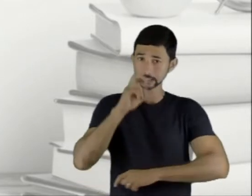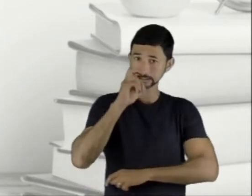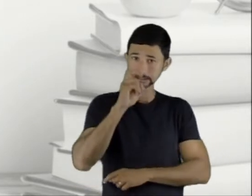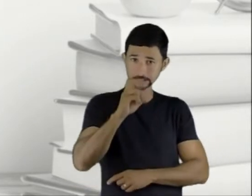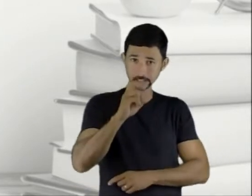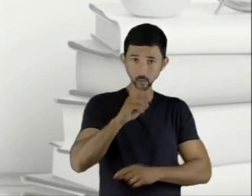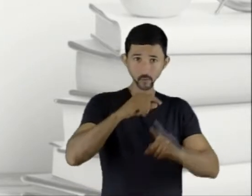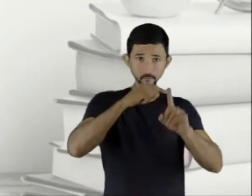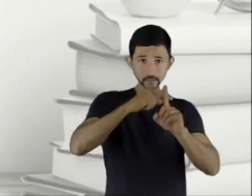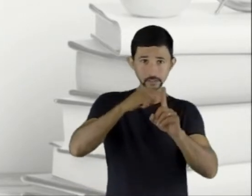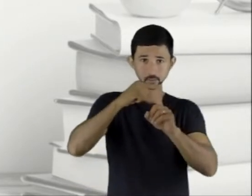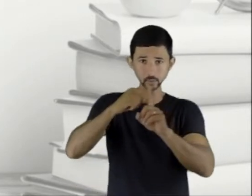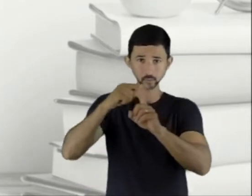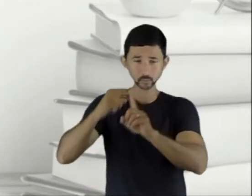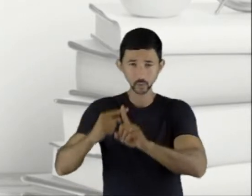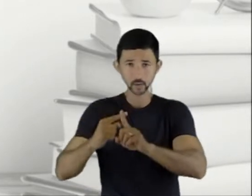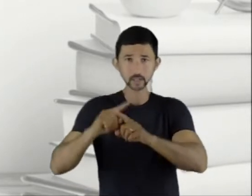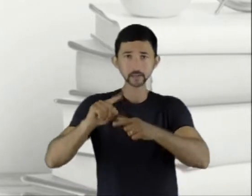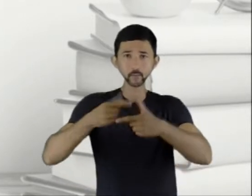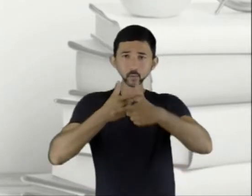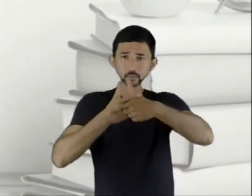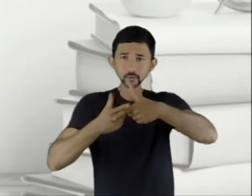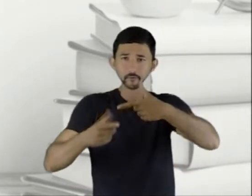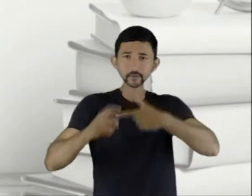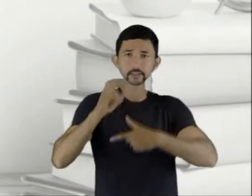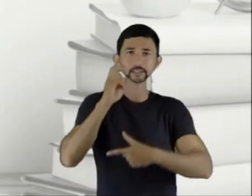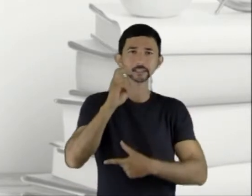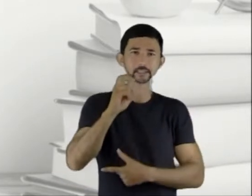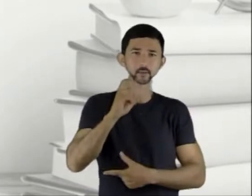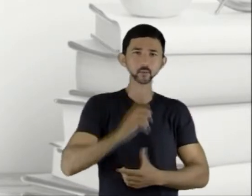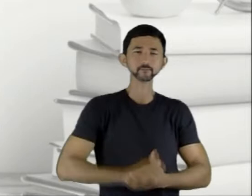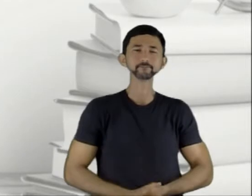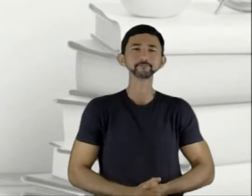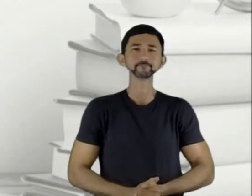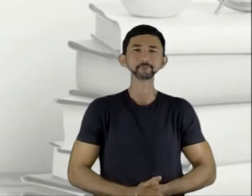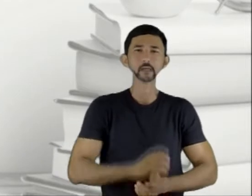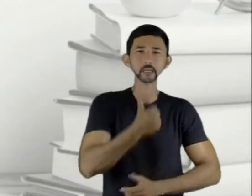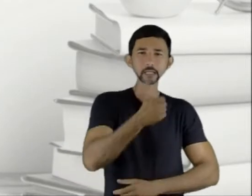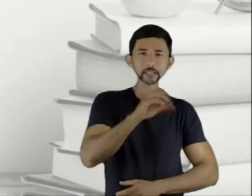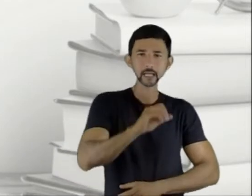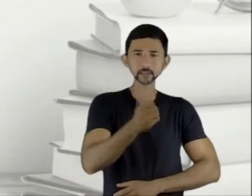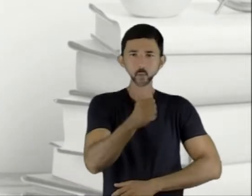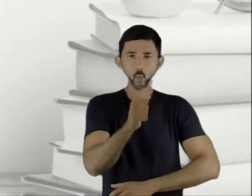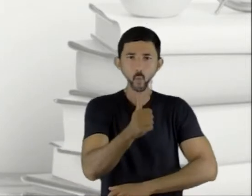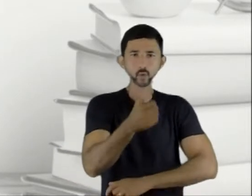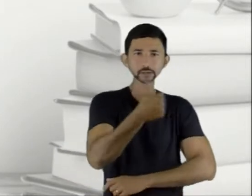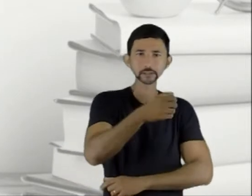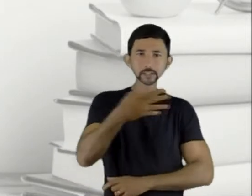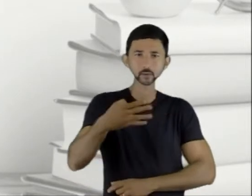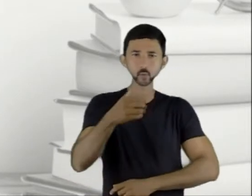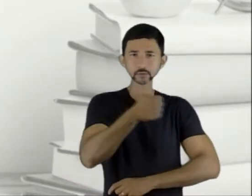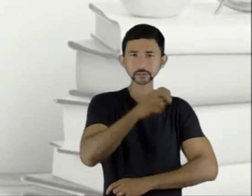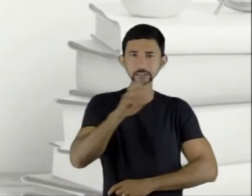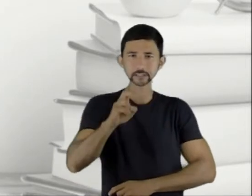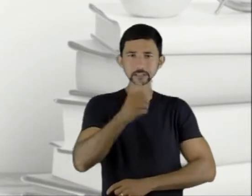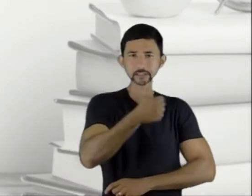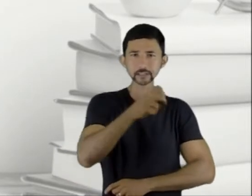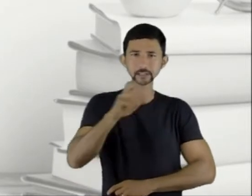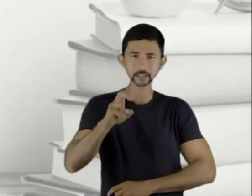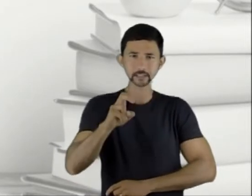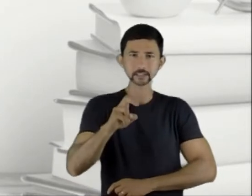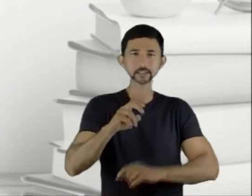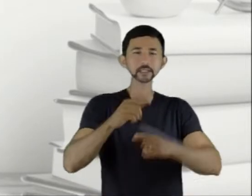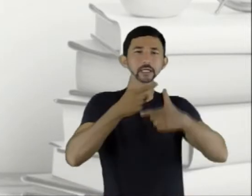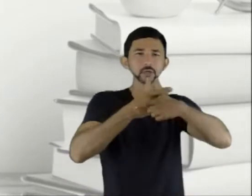certo? 5. Nós temos 10, o 11, o 14, o 15 e o 15. São 5. Ao fazer essa adição, você